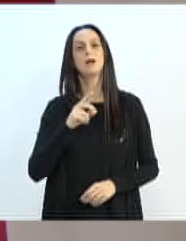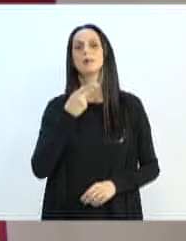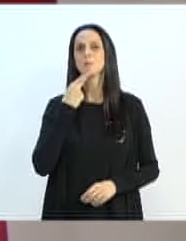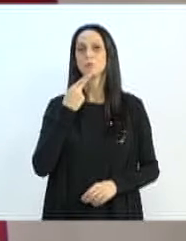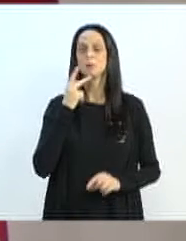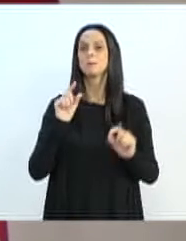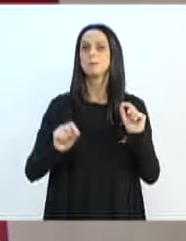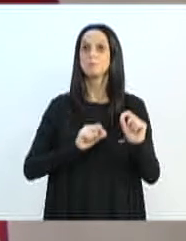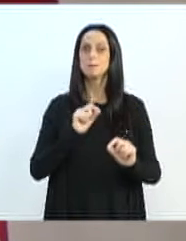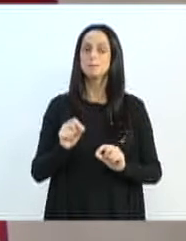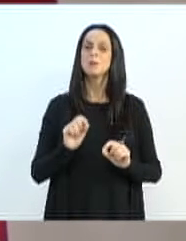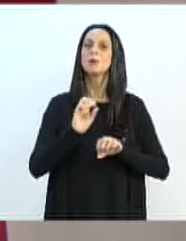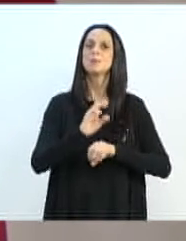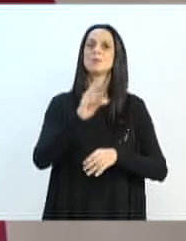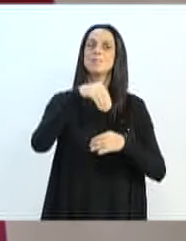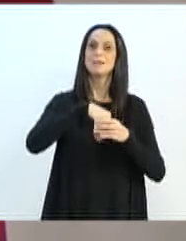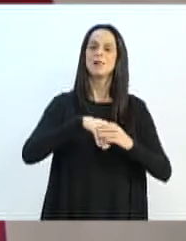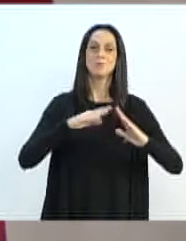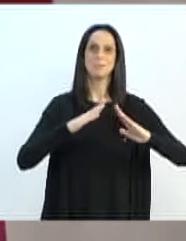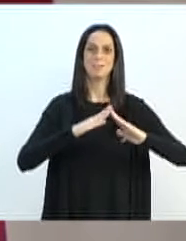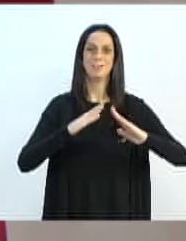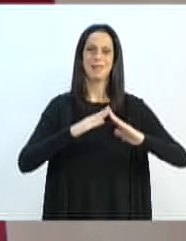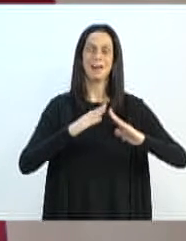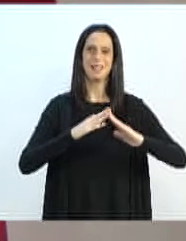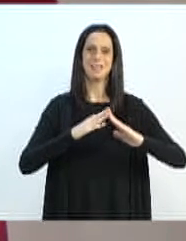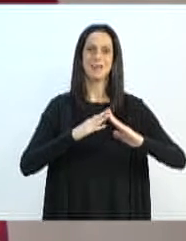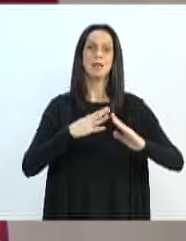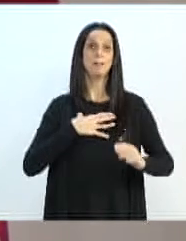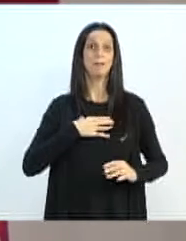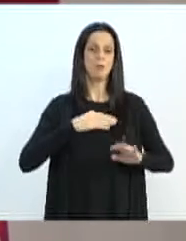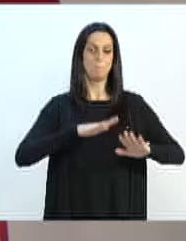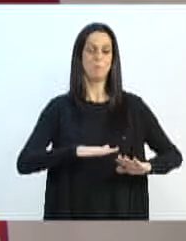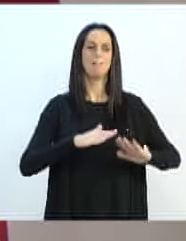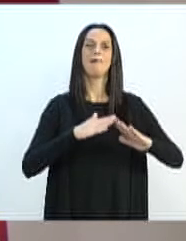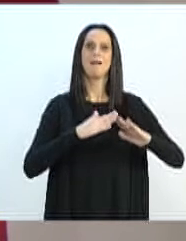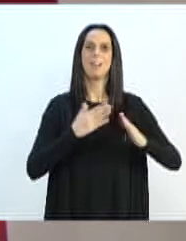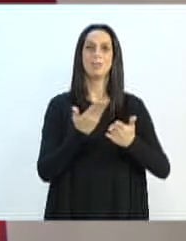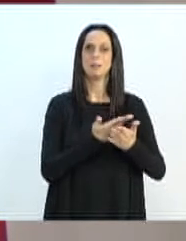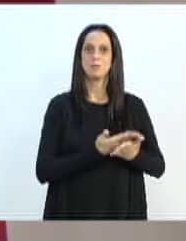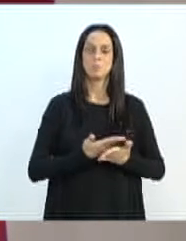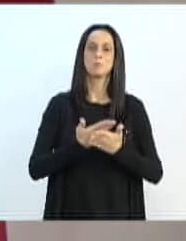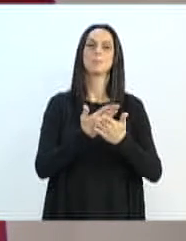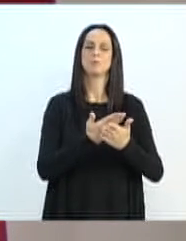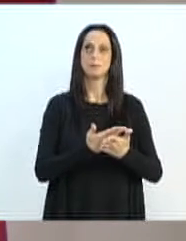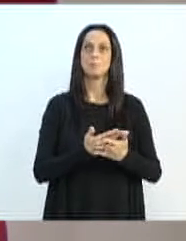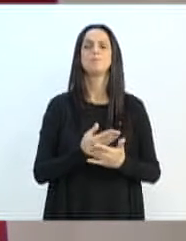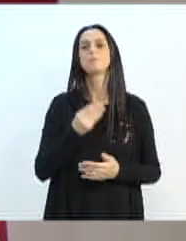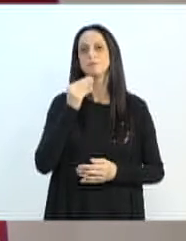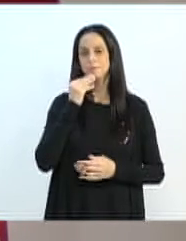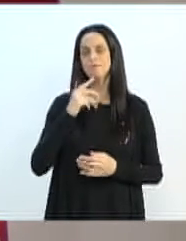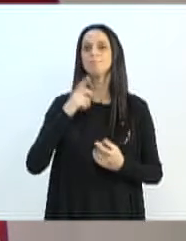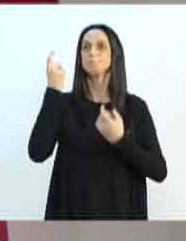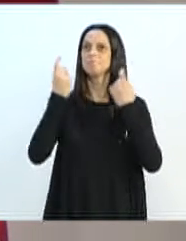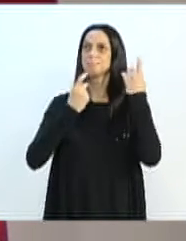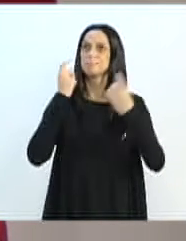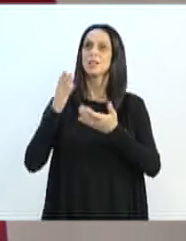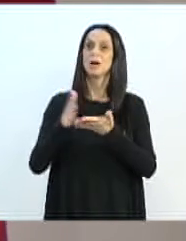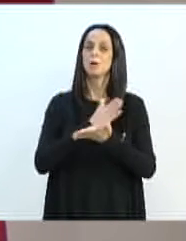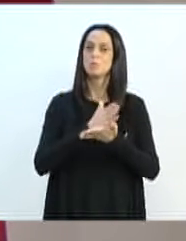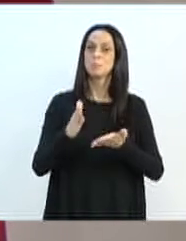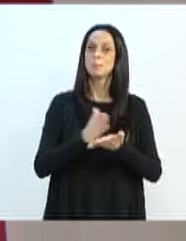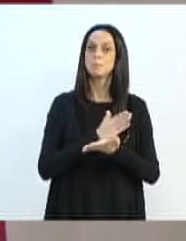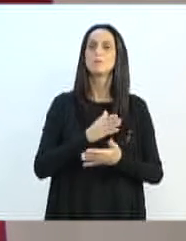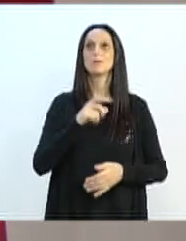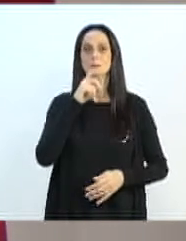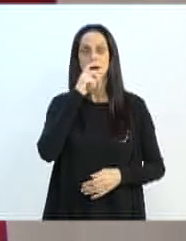o ensino domiciliar, o homeschooling. Já que existe, sim, uma preocupação com alguns pais sobre a